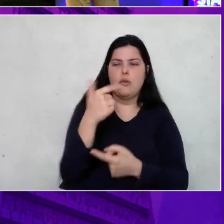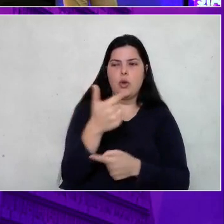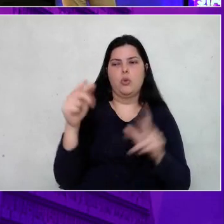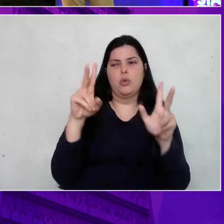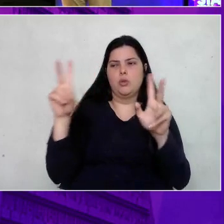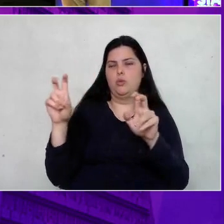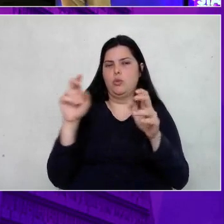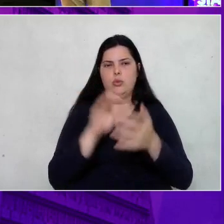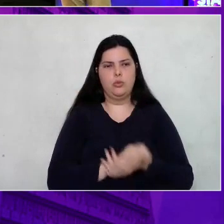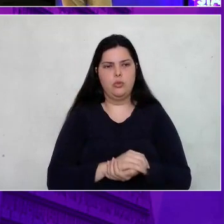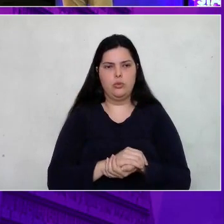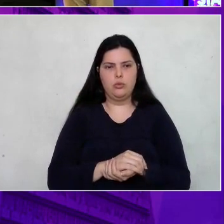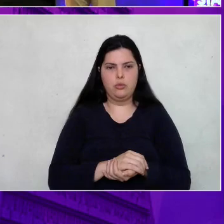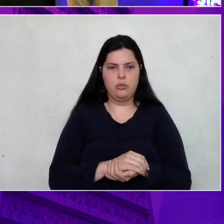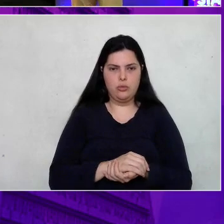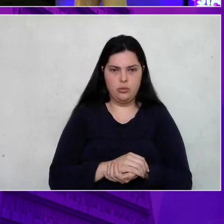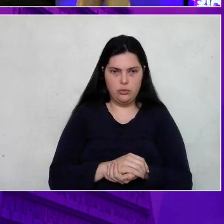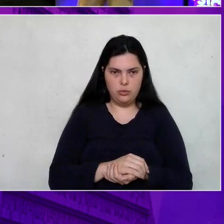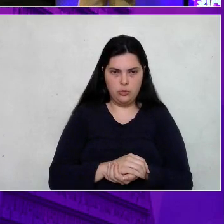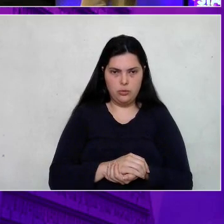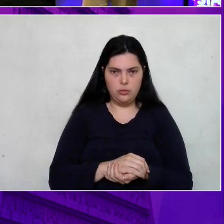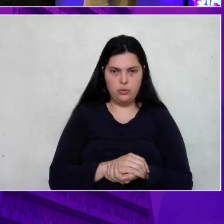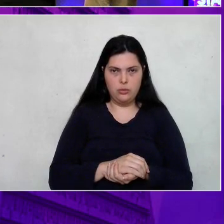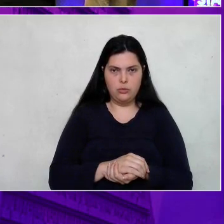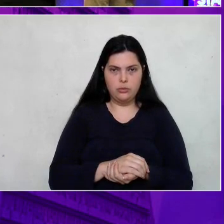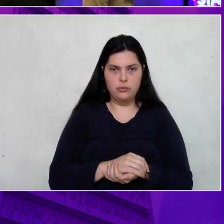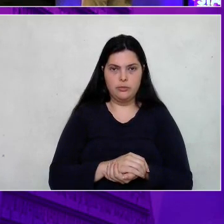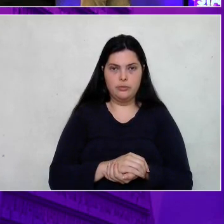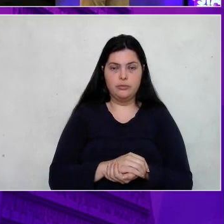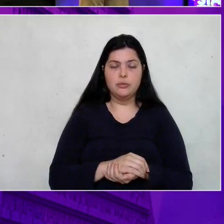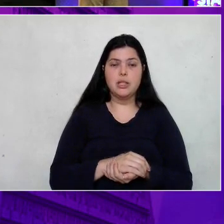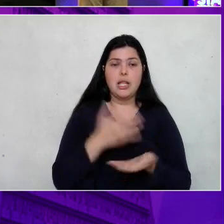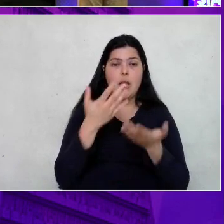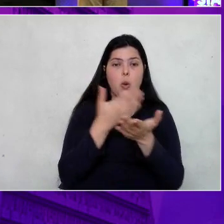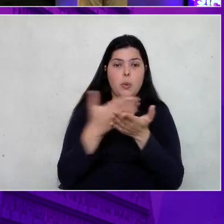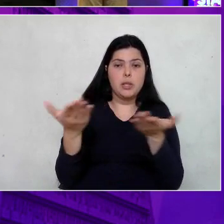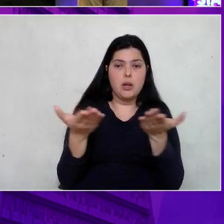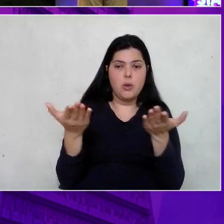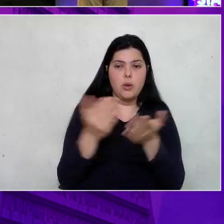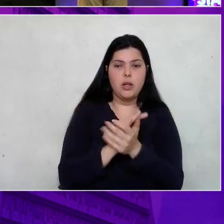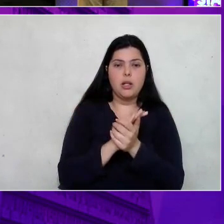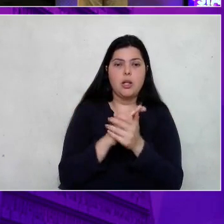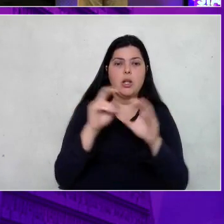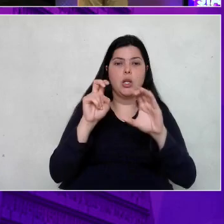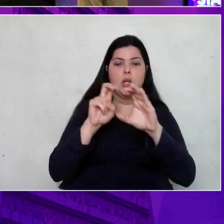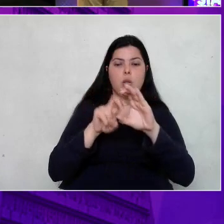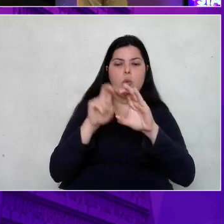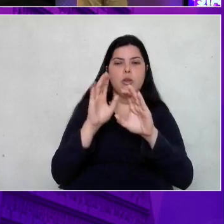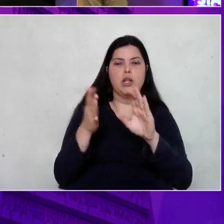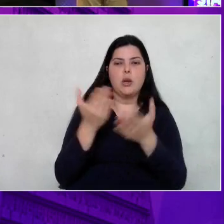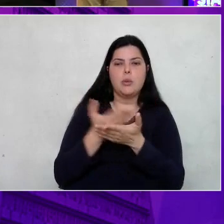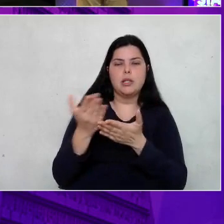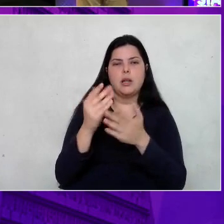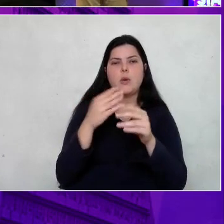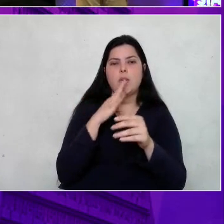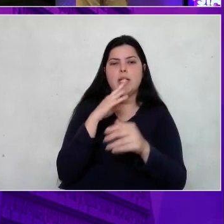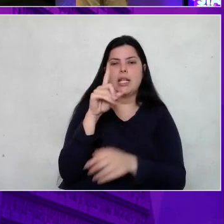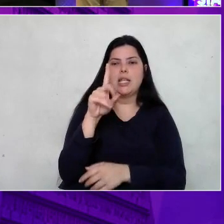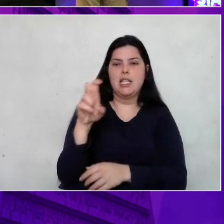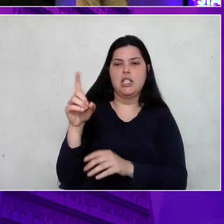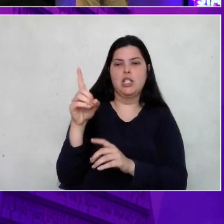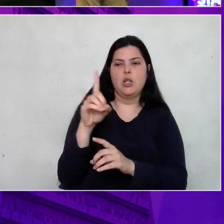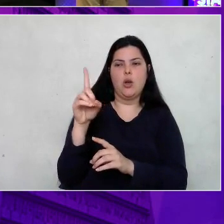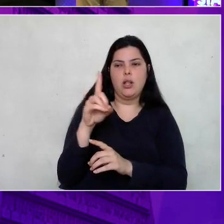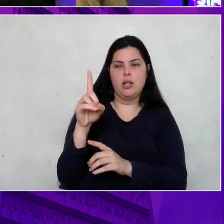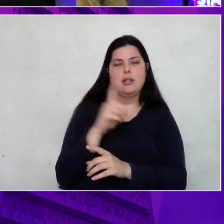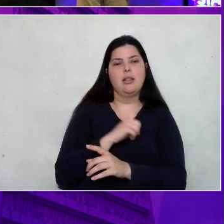sobre aquilo que ele já falou. Quem quiser começar com a Twilio, já começar com US$ 15, a gente tem um